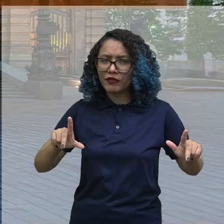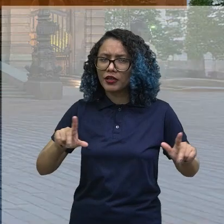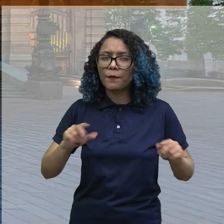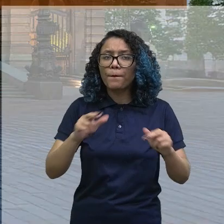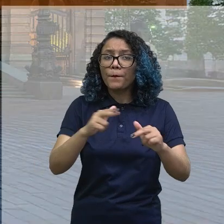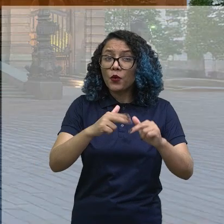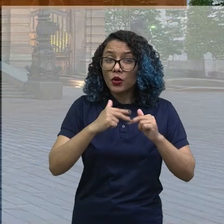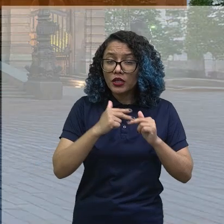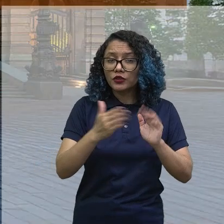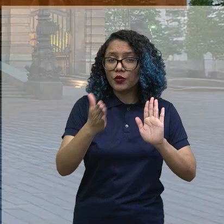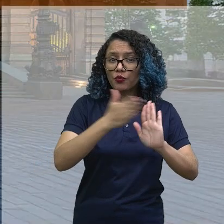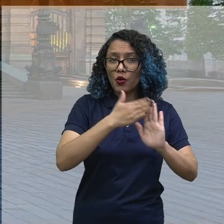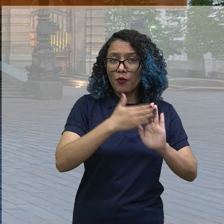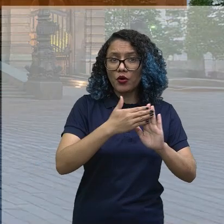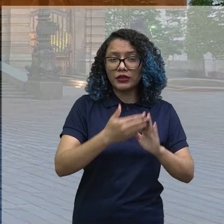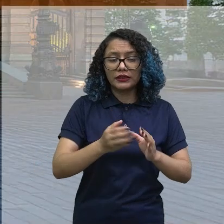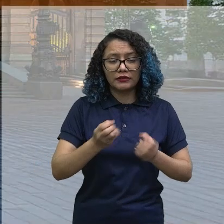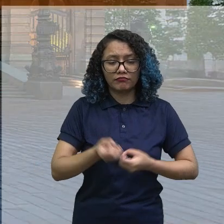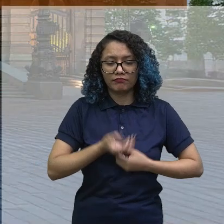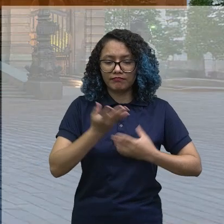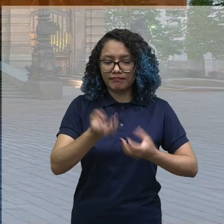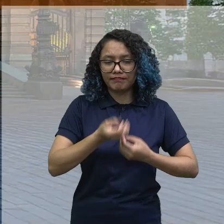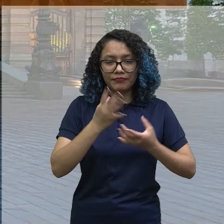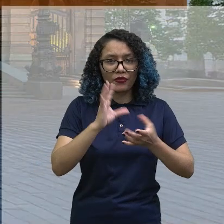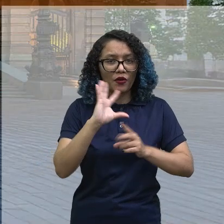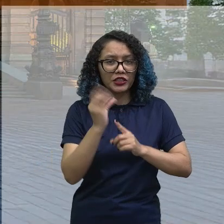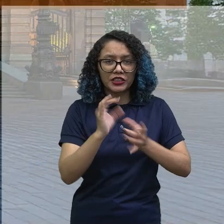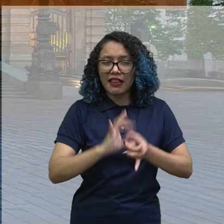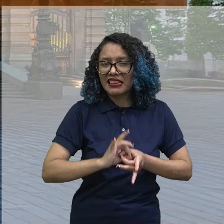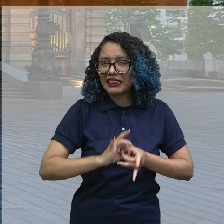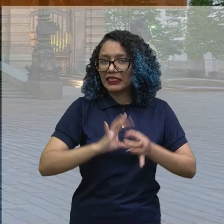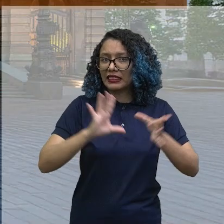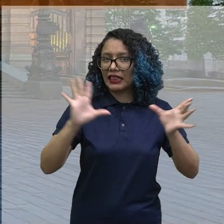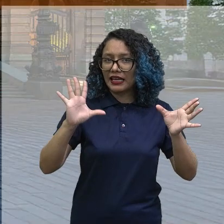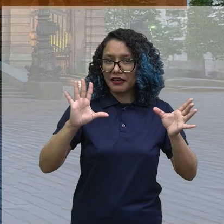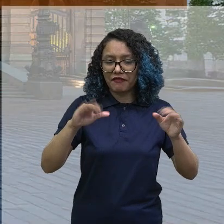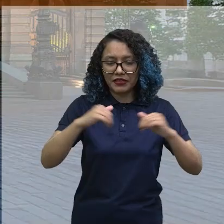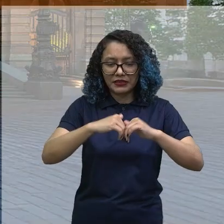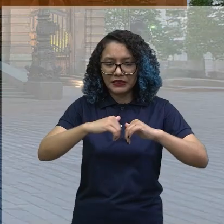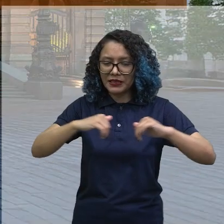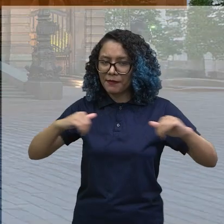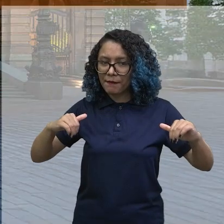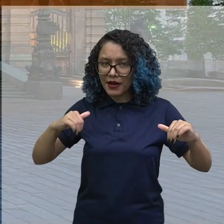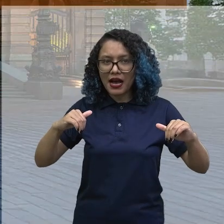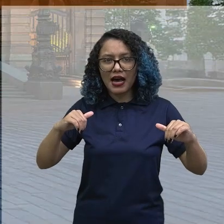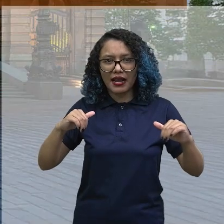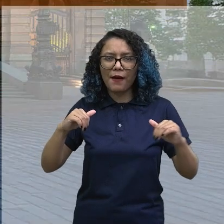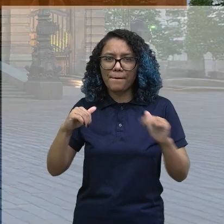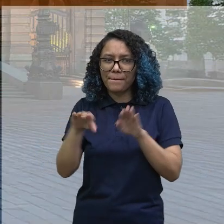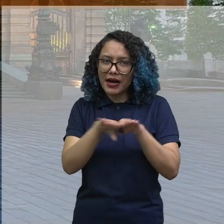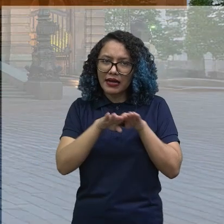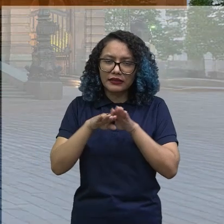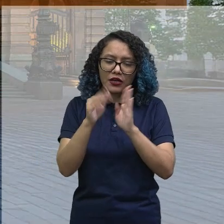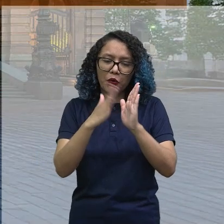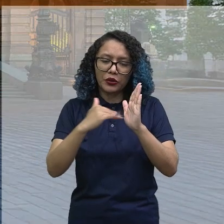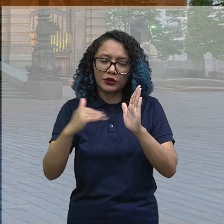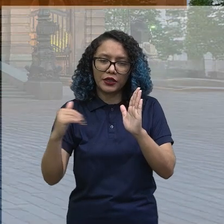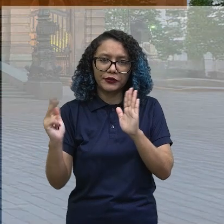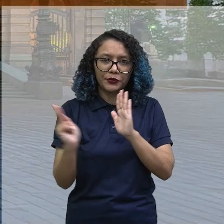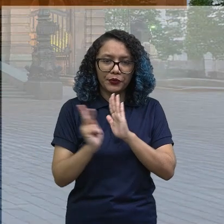propor a liberdade de expressão artística, né, rompendo com aquele padrão estético que